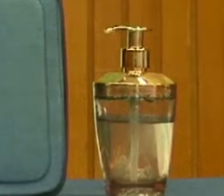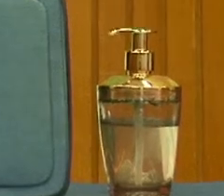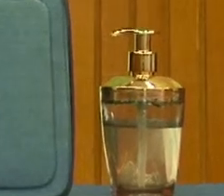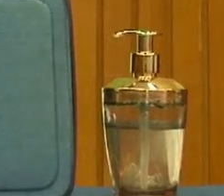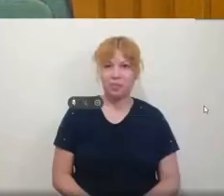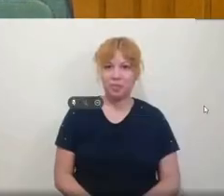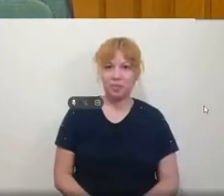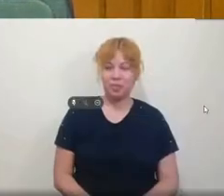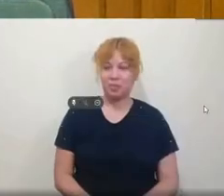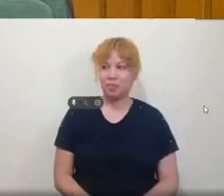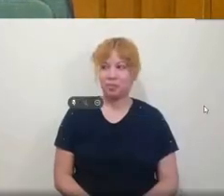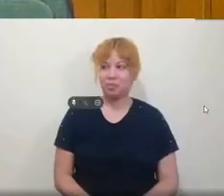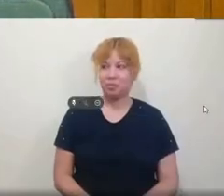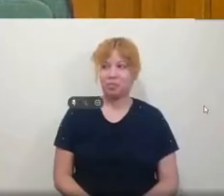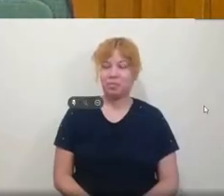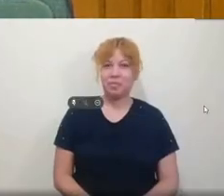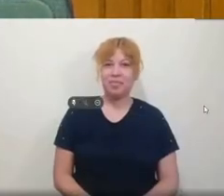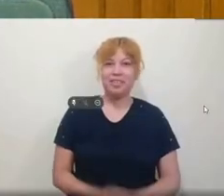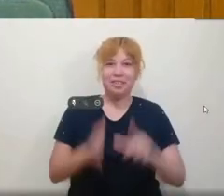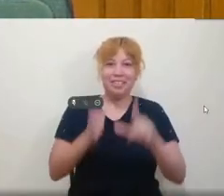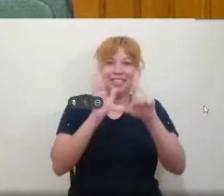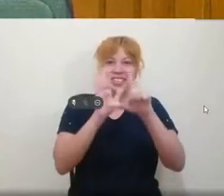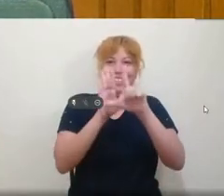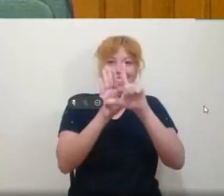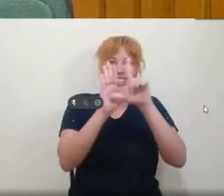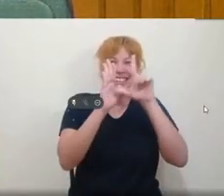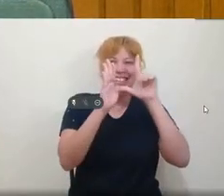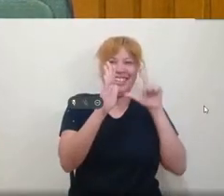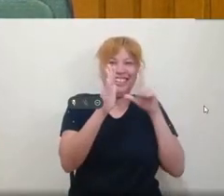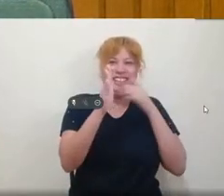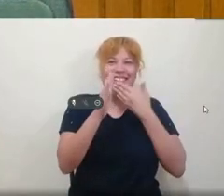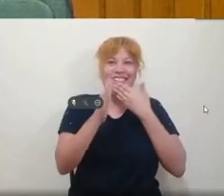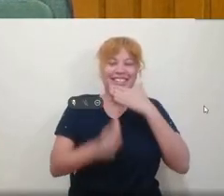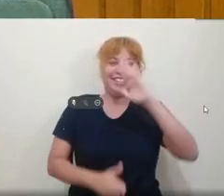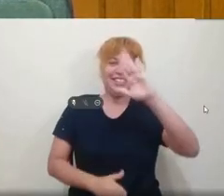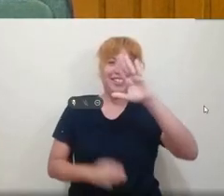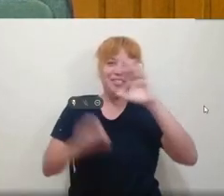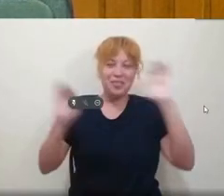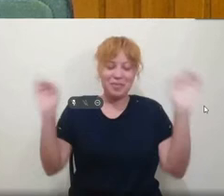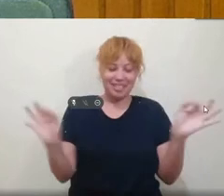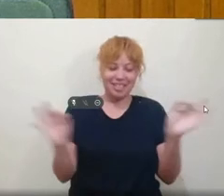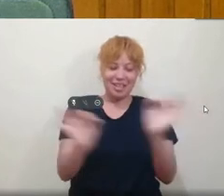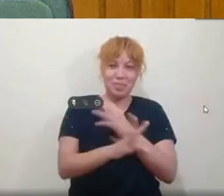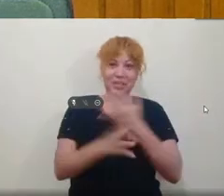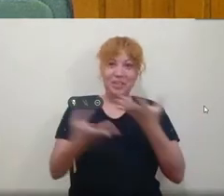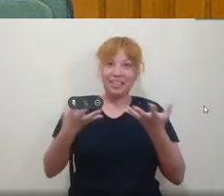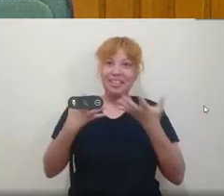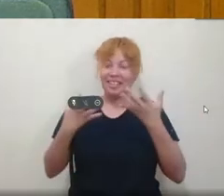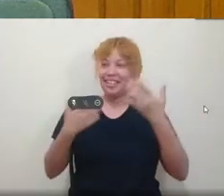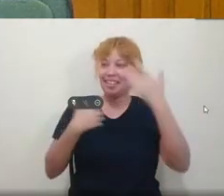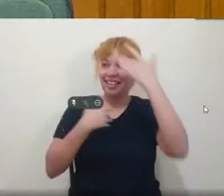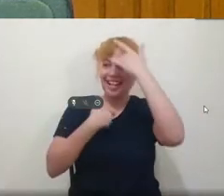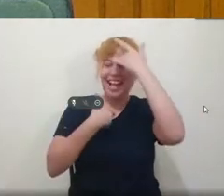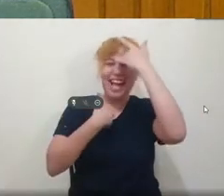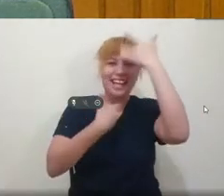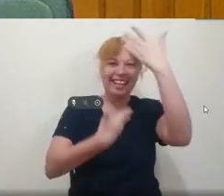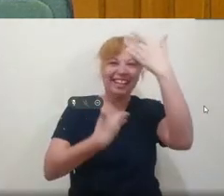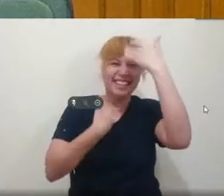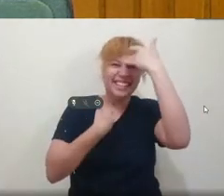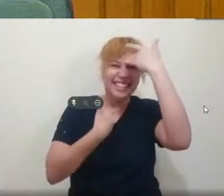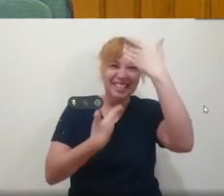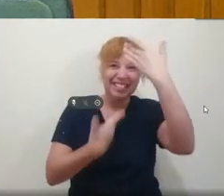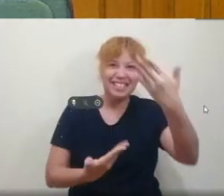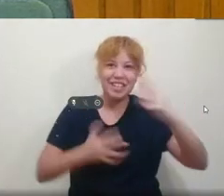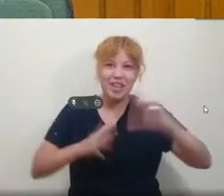Queria, para finalizar e para encerrar, deixar um abraço e dizer que tudo que acontece hoje